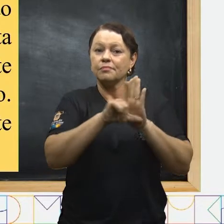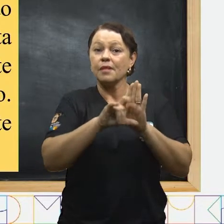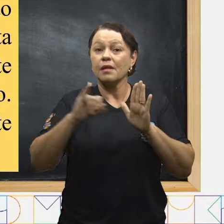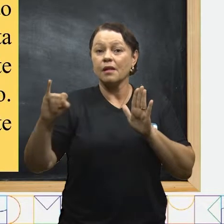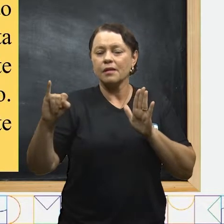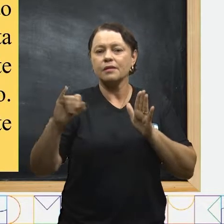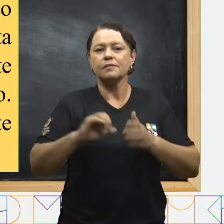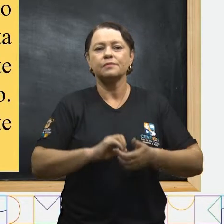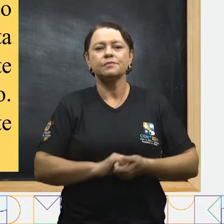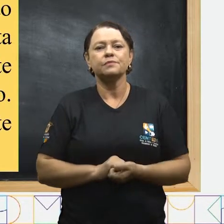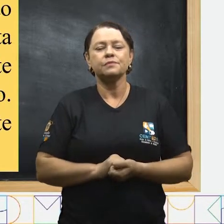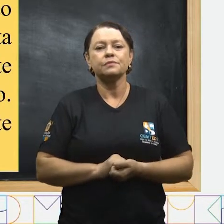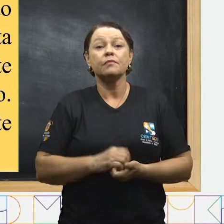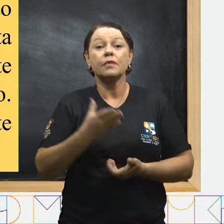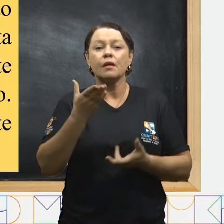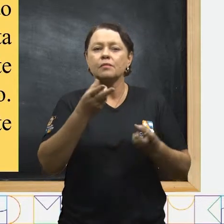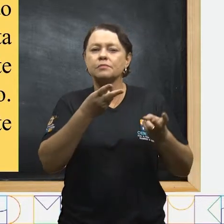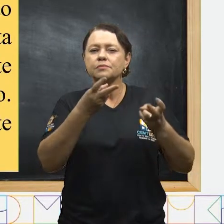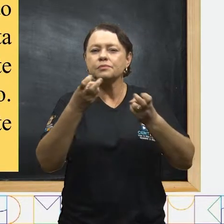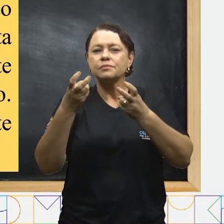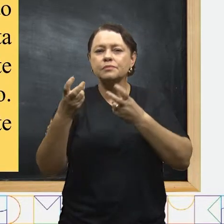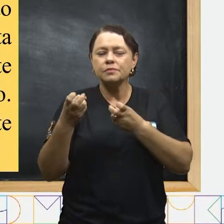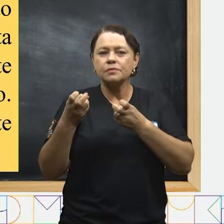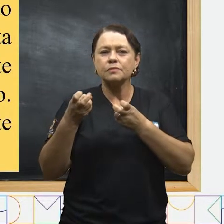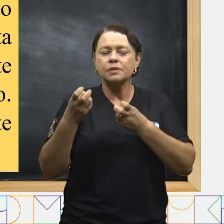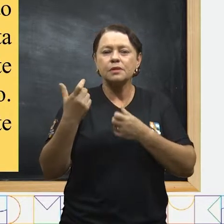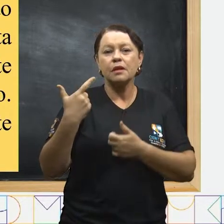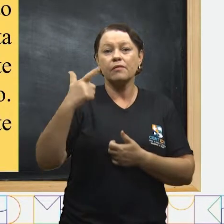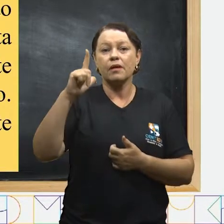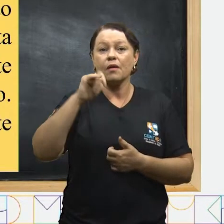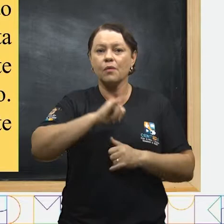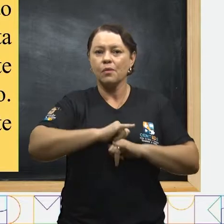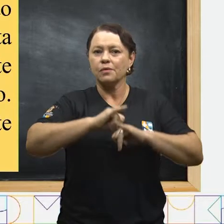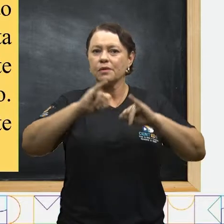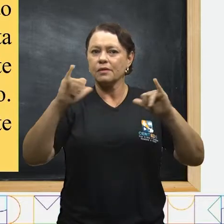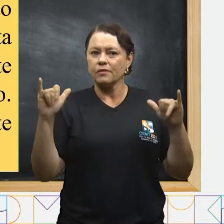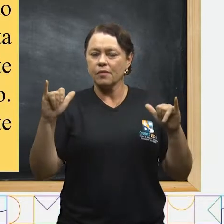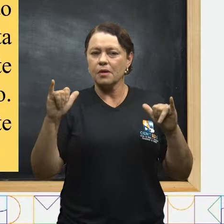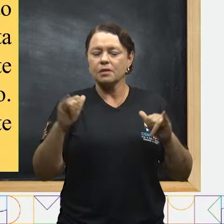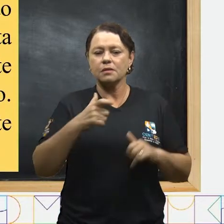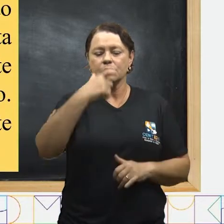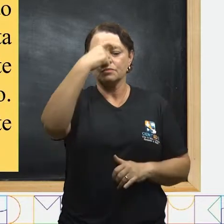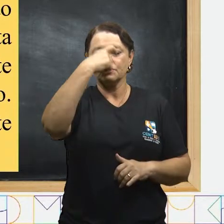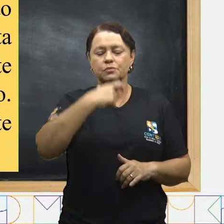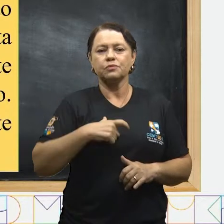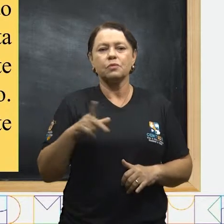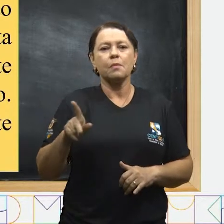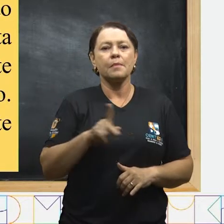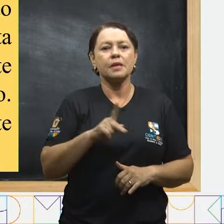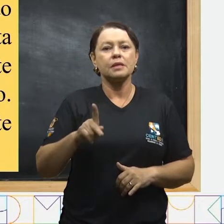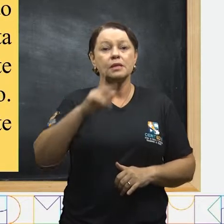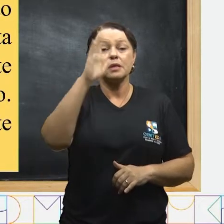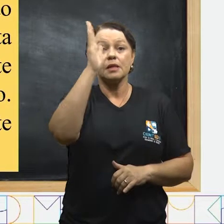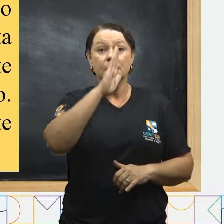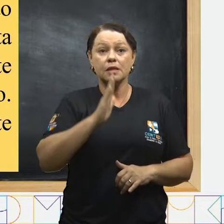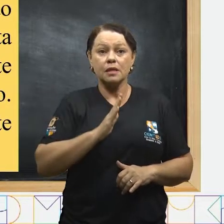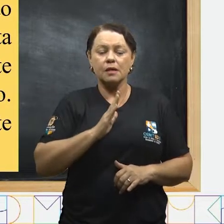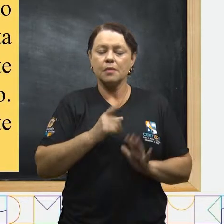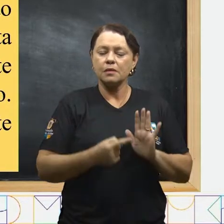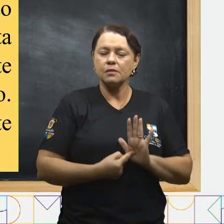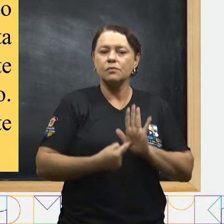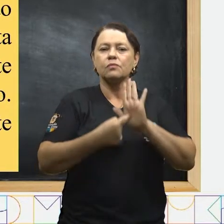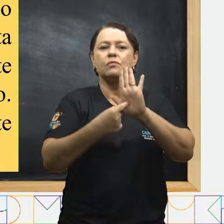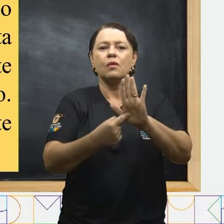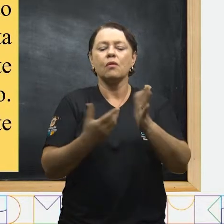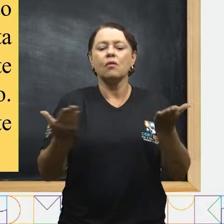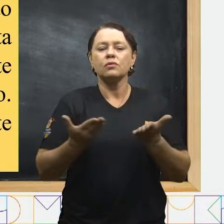lei. Observe a seguinte informação. O Presidente da República. Faço saber que o